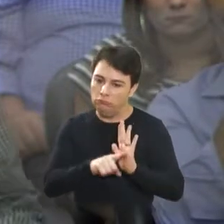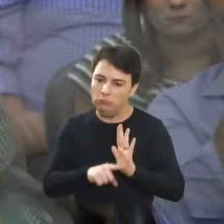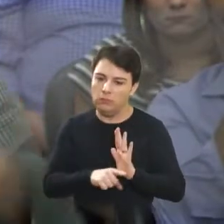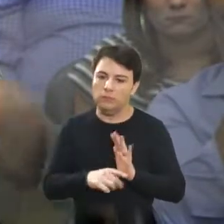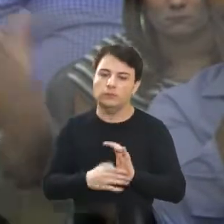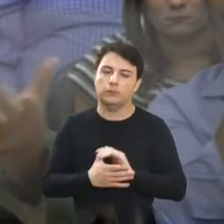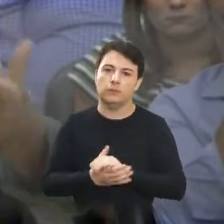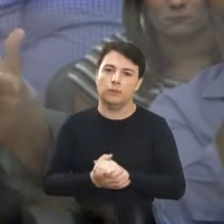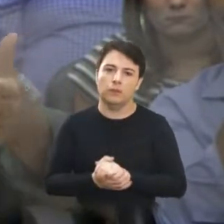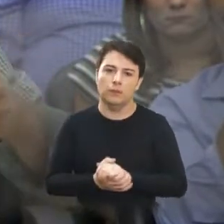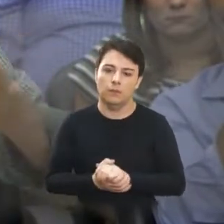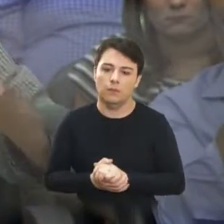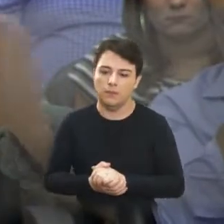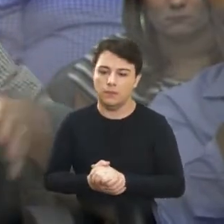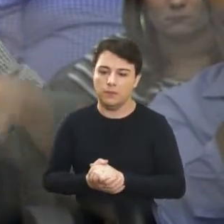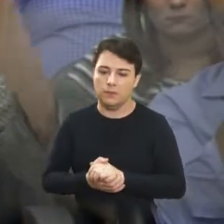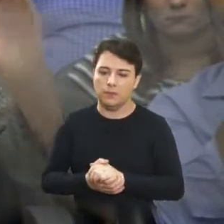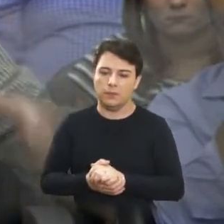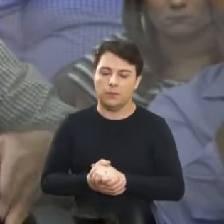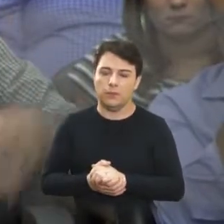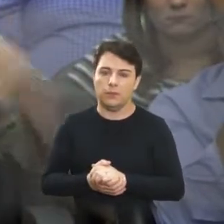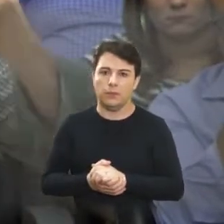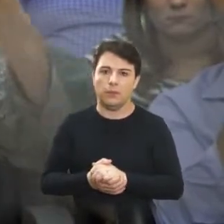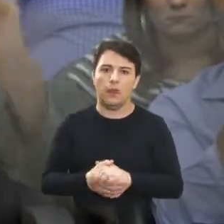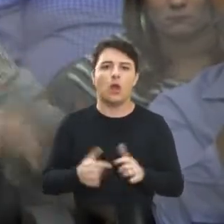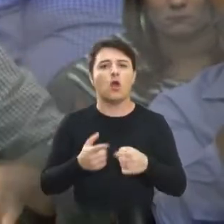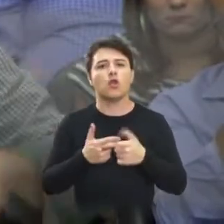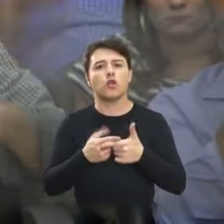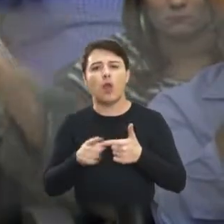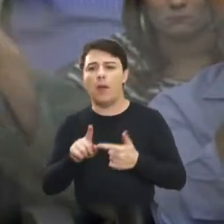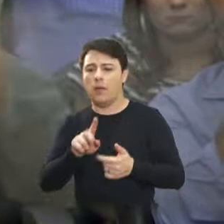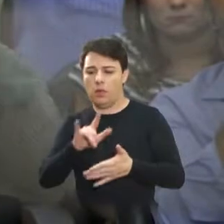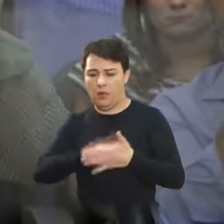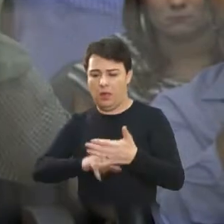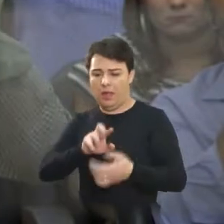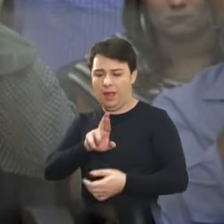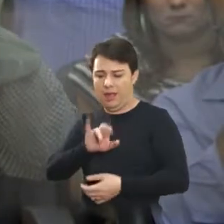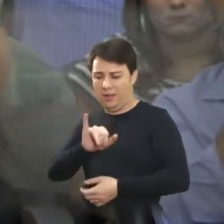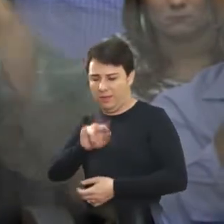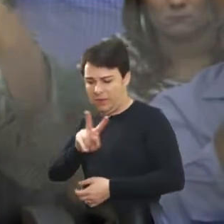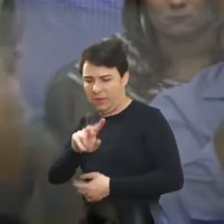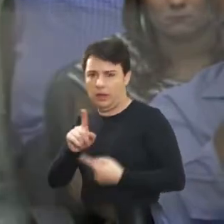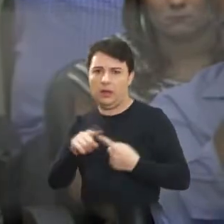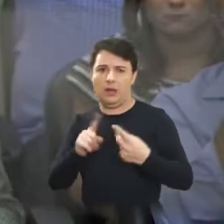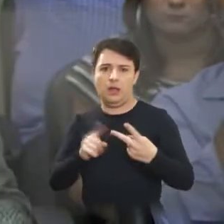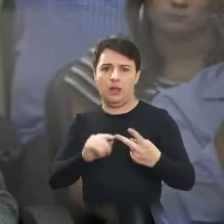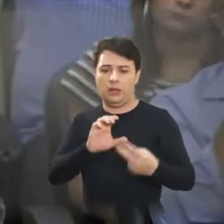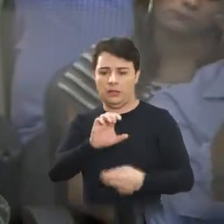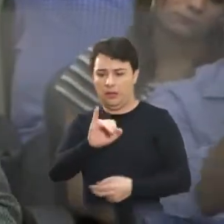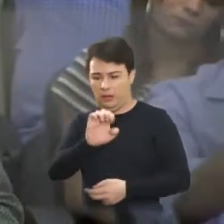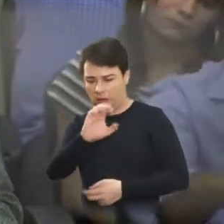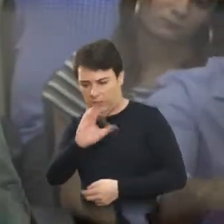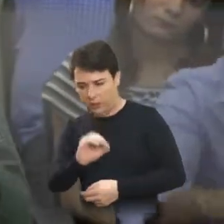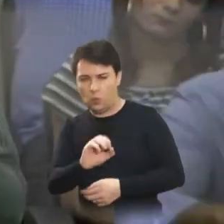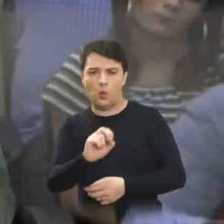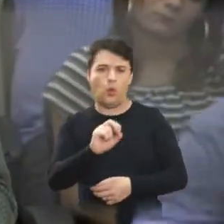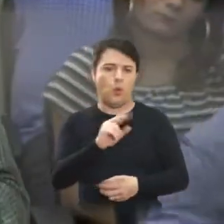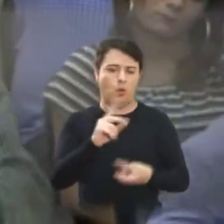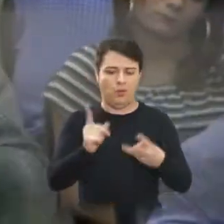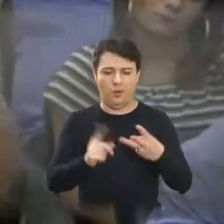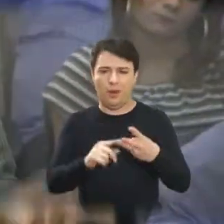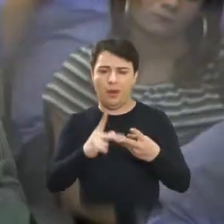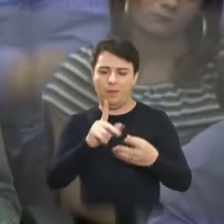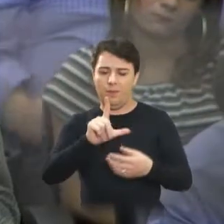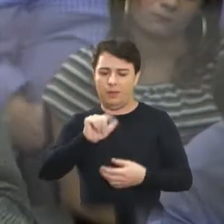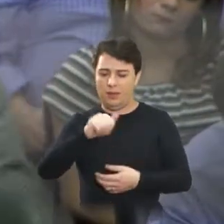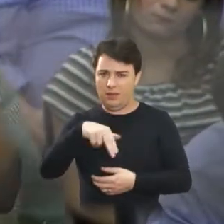Em relação às outras questões específicas do RIV, do CIECO, da atualização do plano, essas